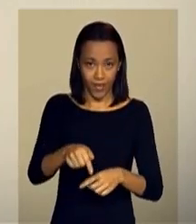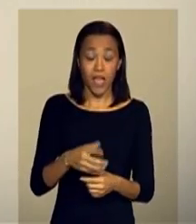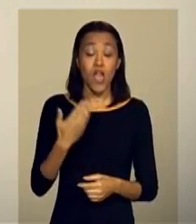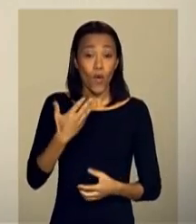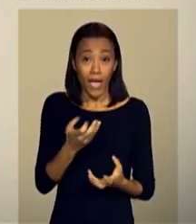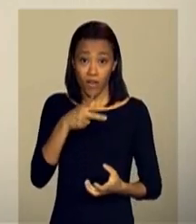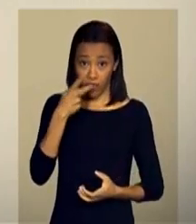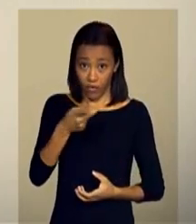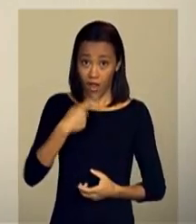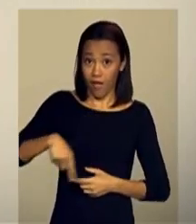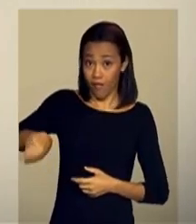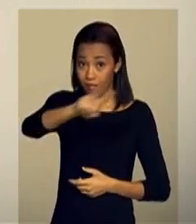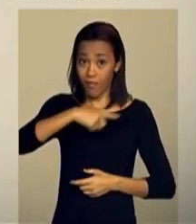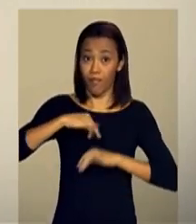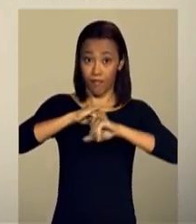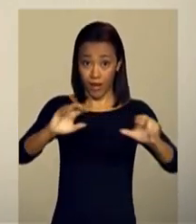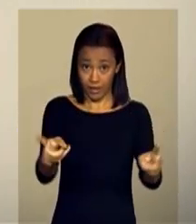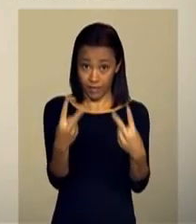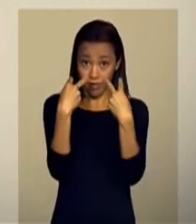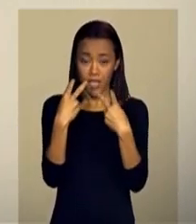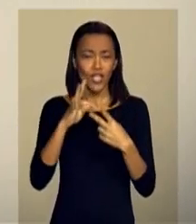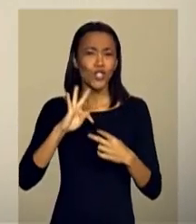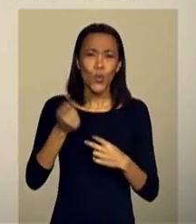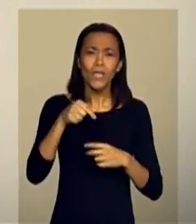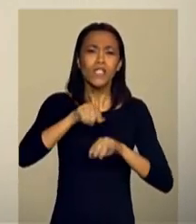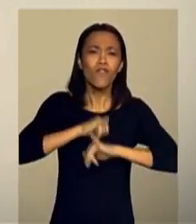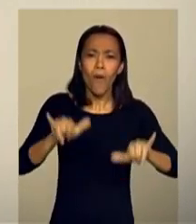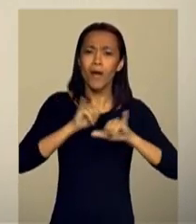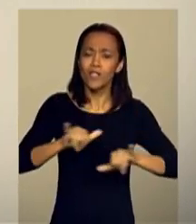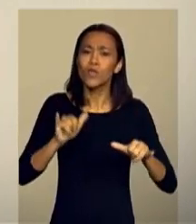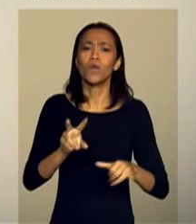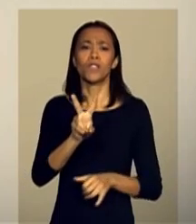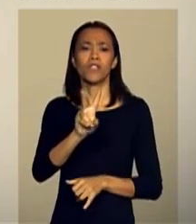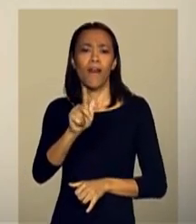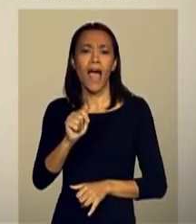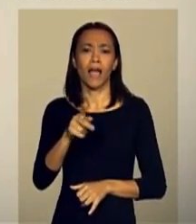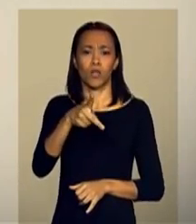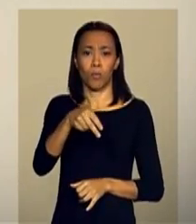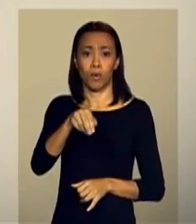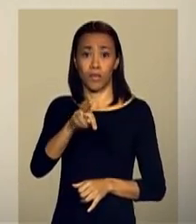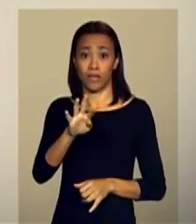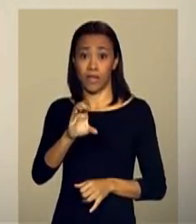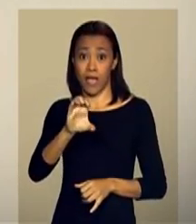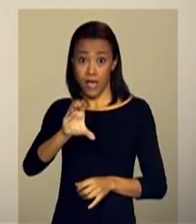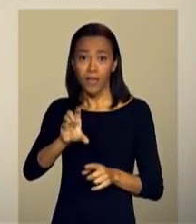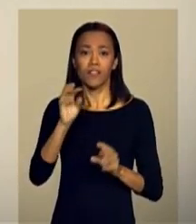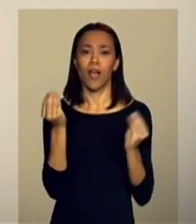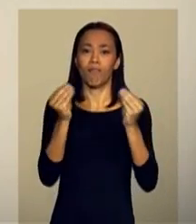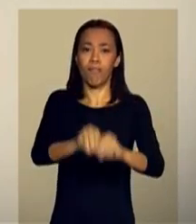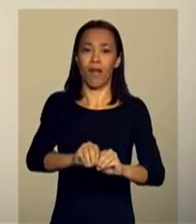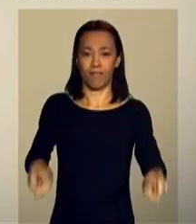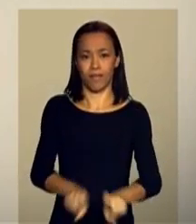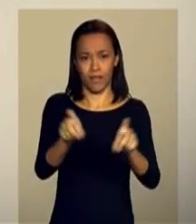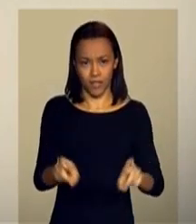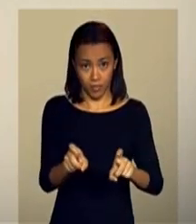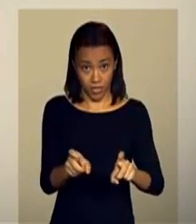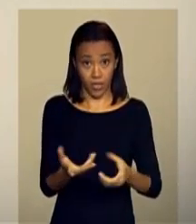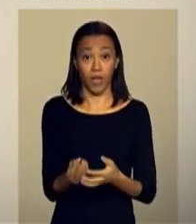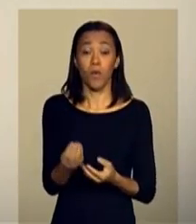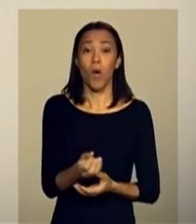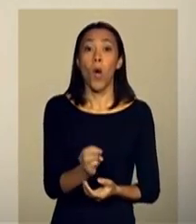pros nossos ouvintes que todas as informações sobre as vagas do Pronatec estão na internet, no